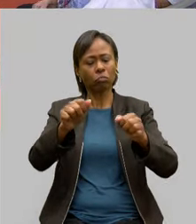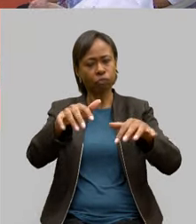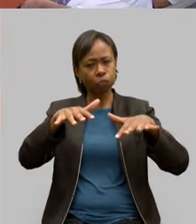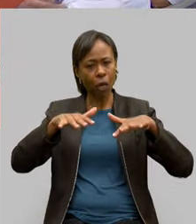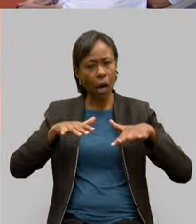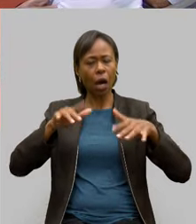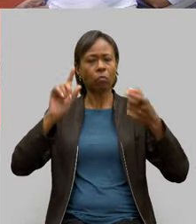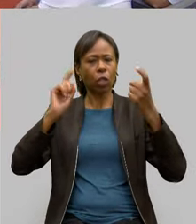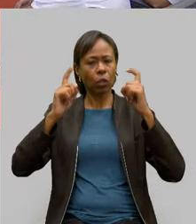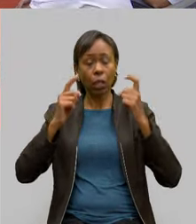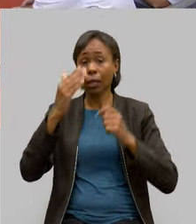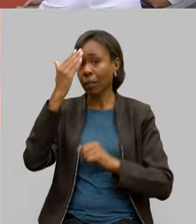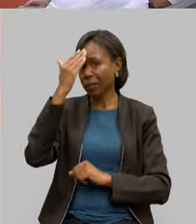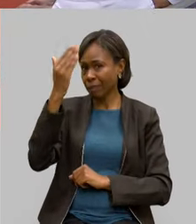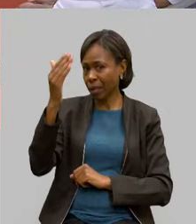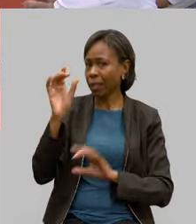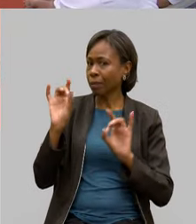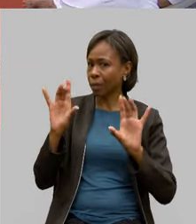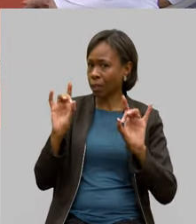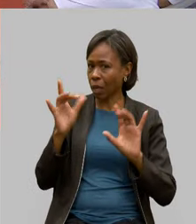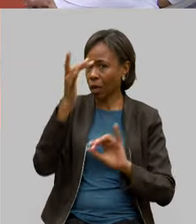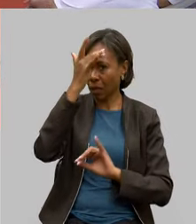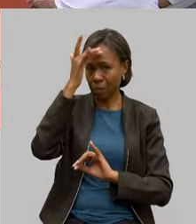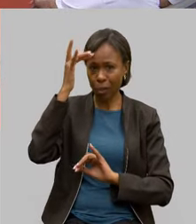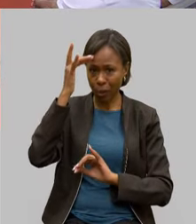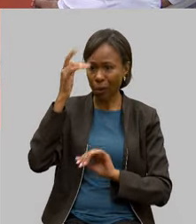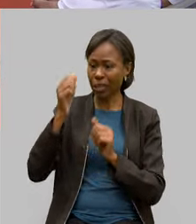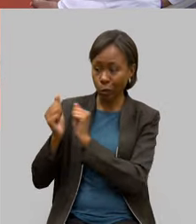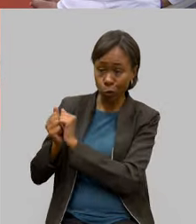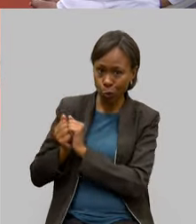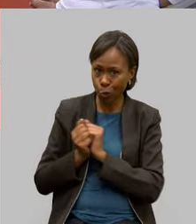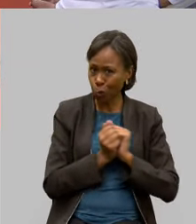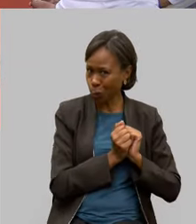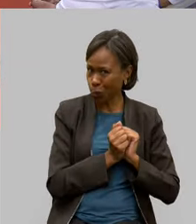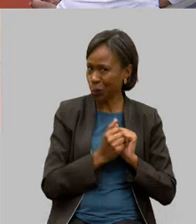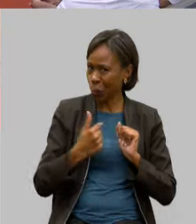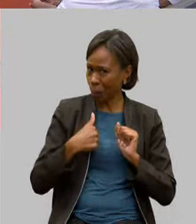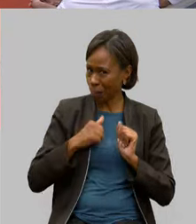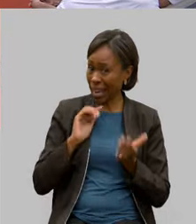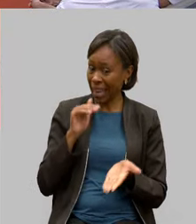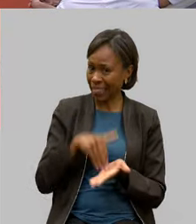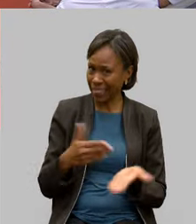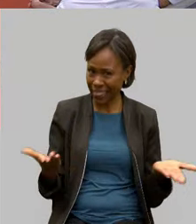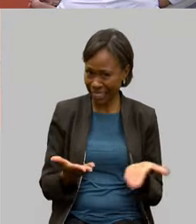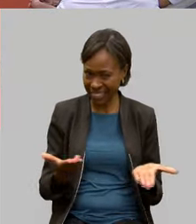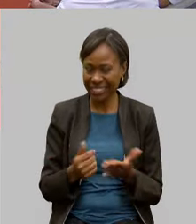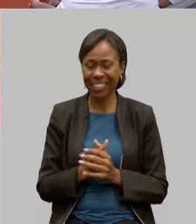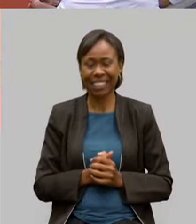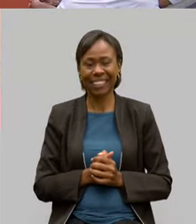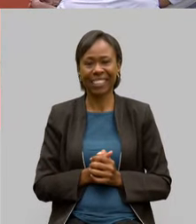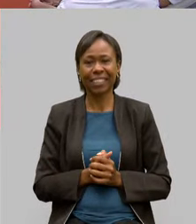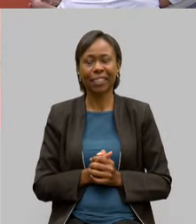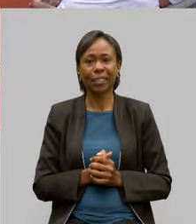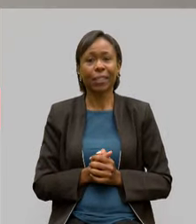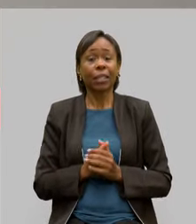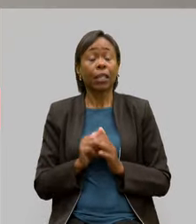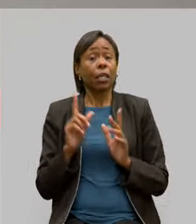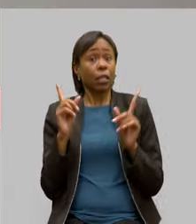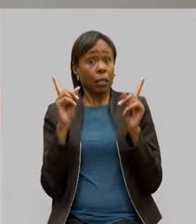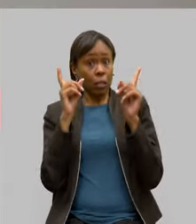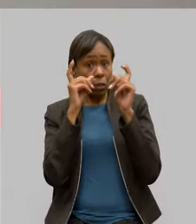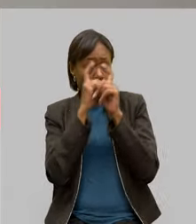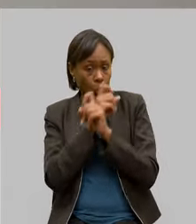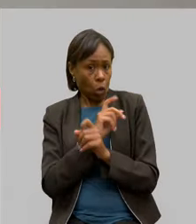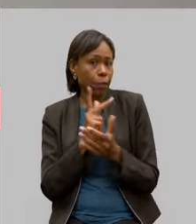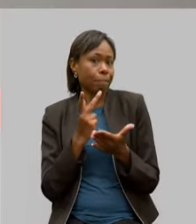agradecimento especial para todo mundo que não me deixou sozinha até o final mas eh a dificuldade foi